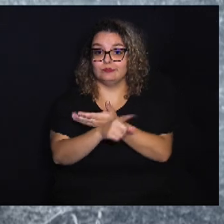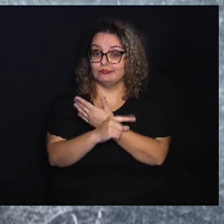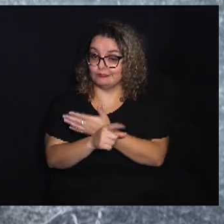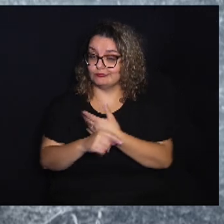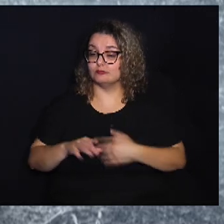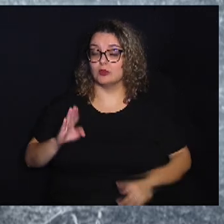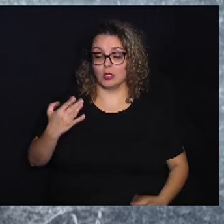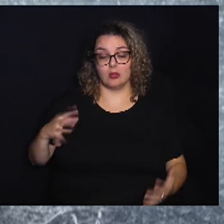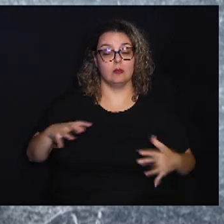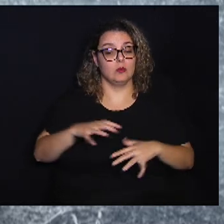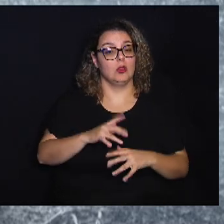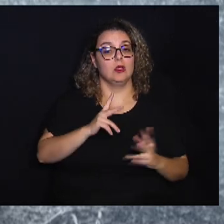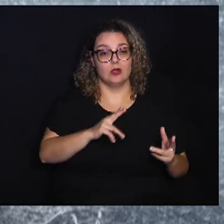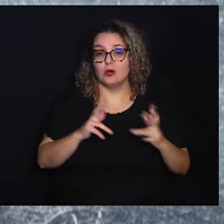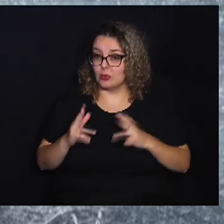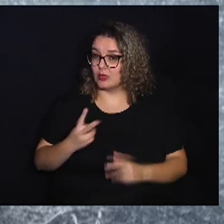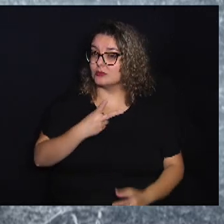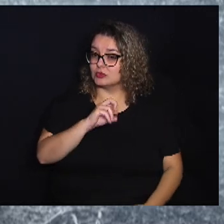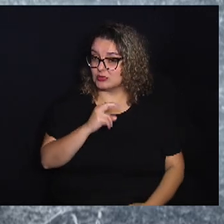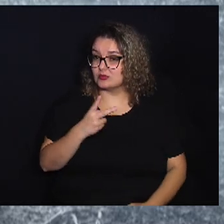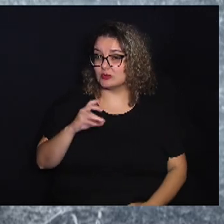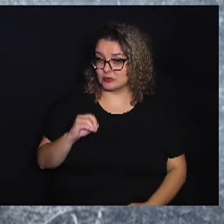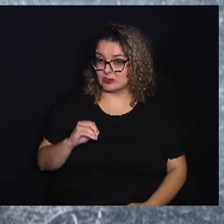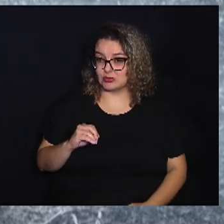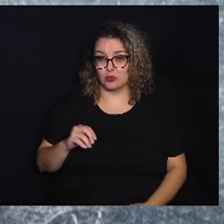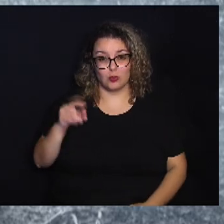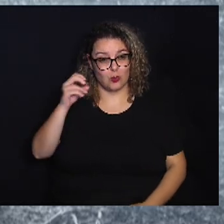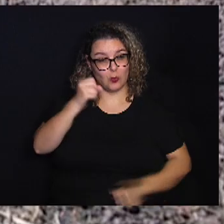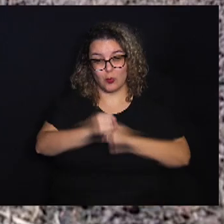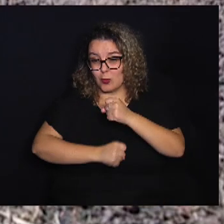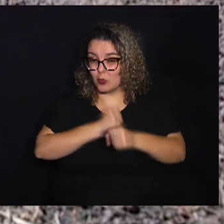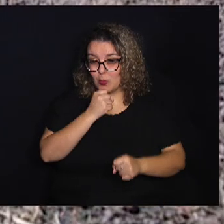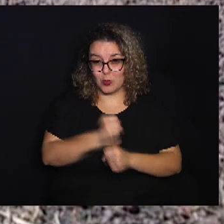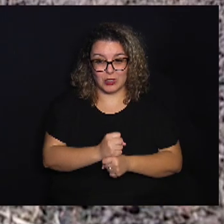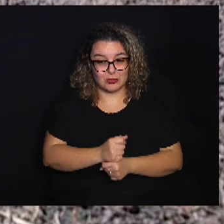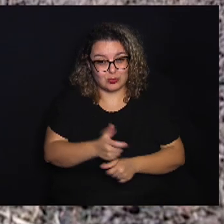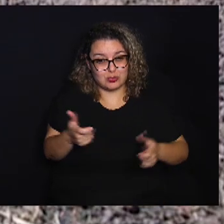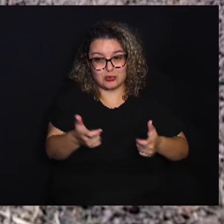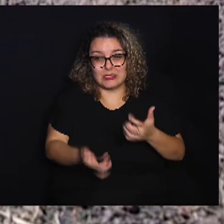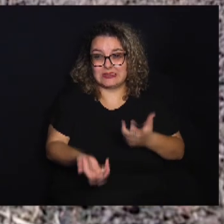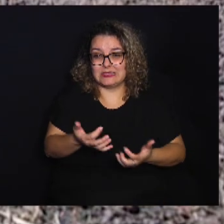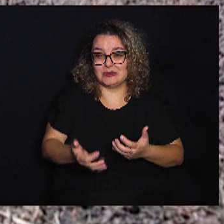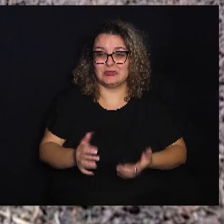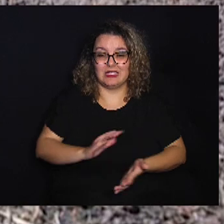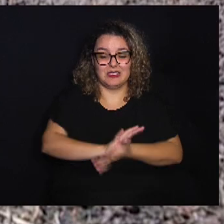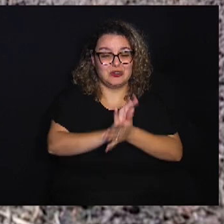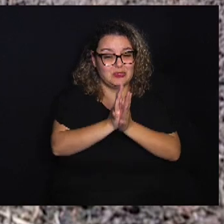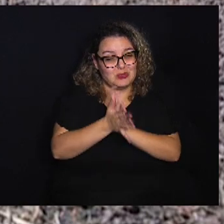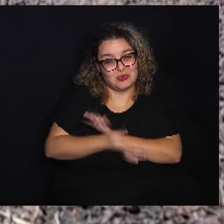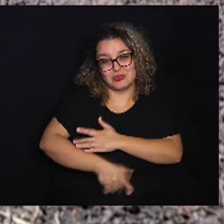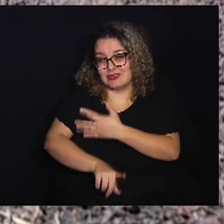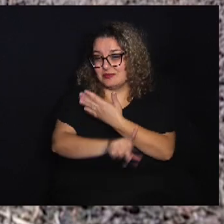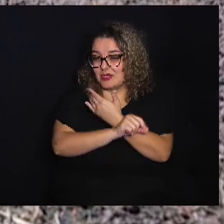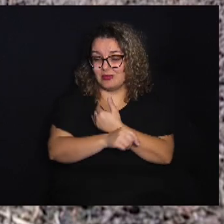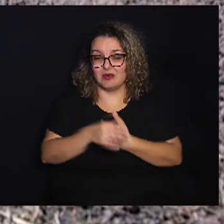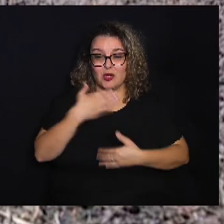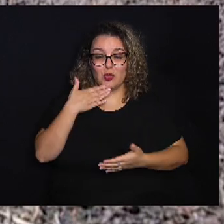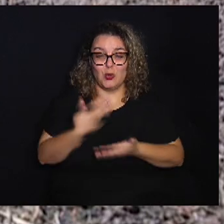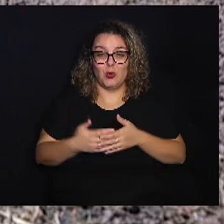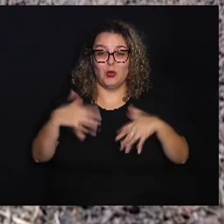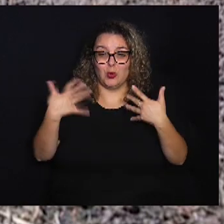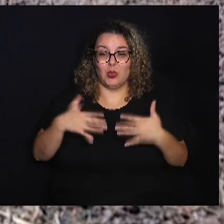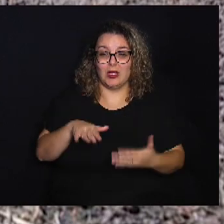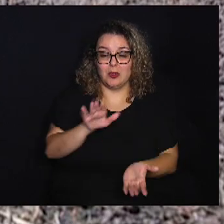no mesmo período de 2020, ano recorde de queimadas. O rastro de destruição no Pantanal impressiona. Um